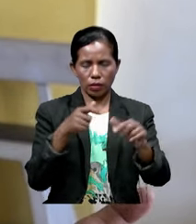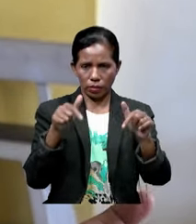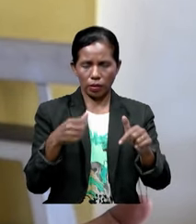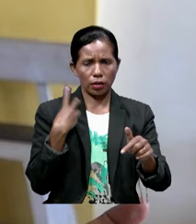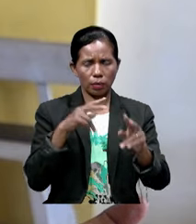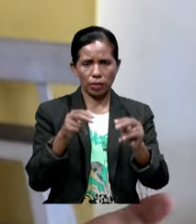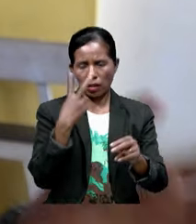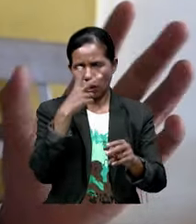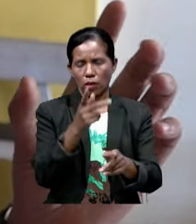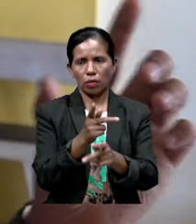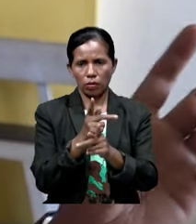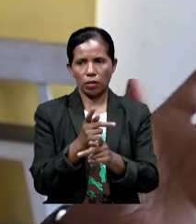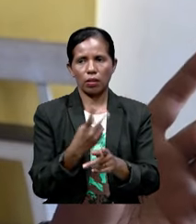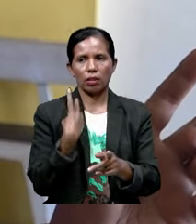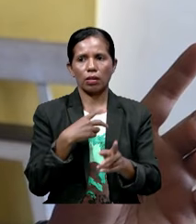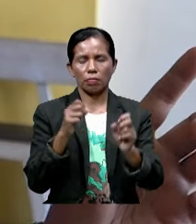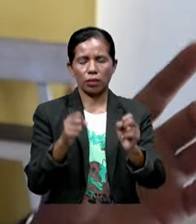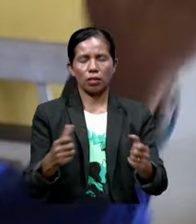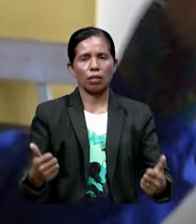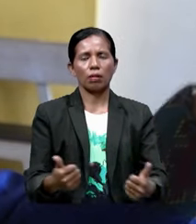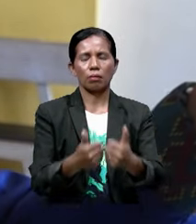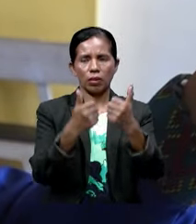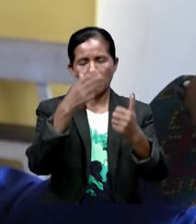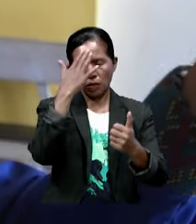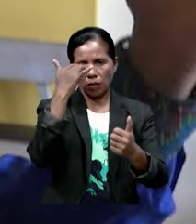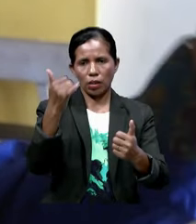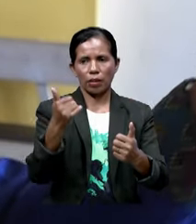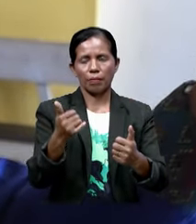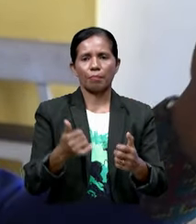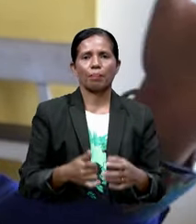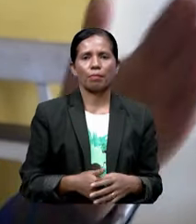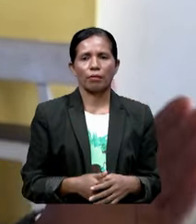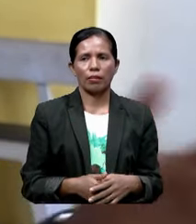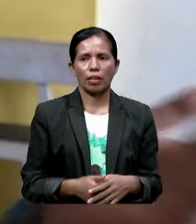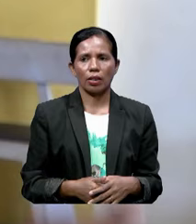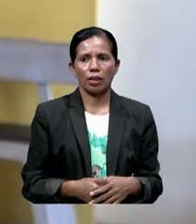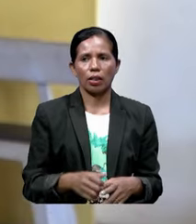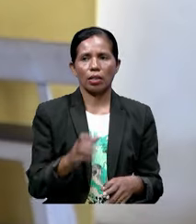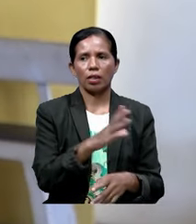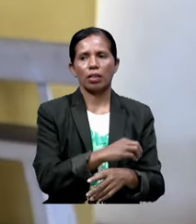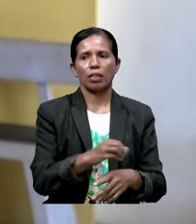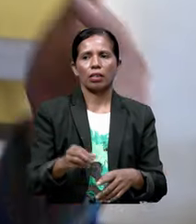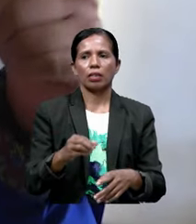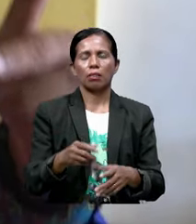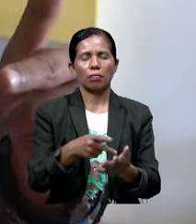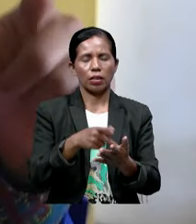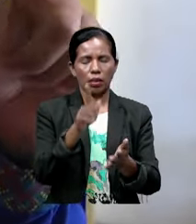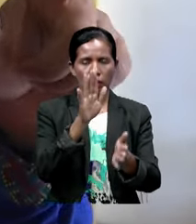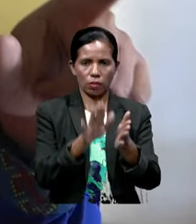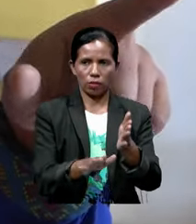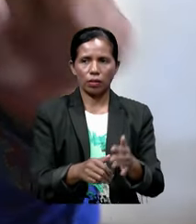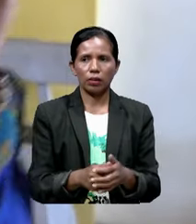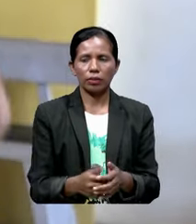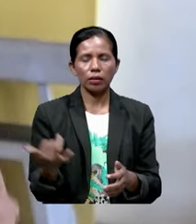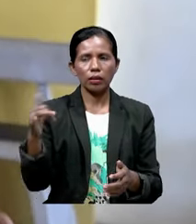persisa hare dia nega ita persisa kompete tamba sama kida be sede ai data pupune dia kli tamba kustu baratoli antau